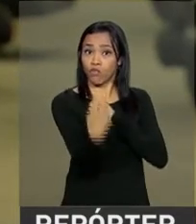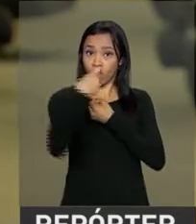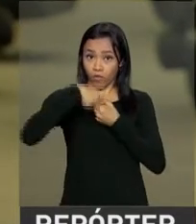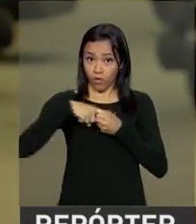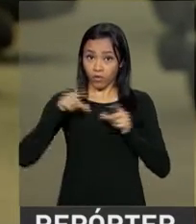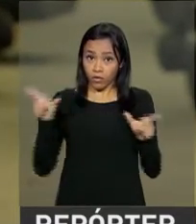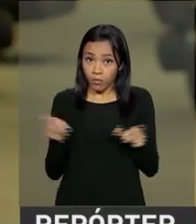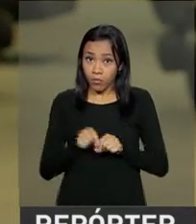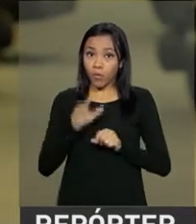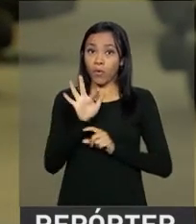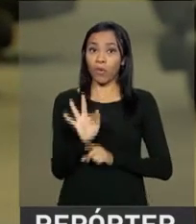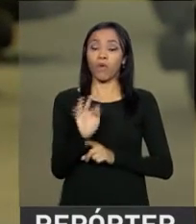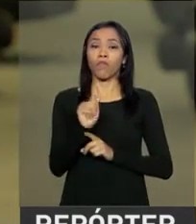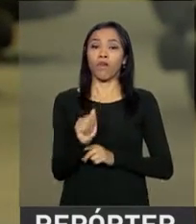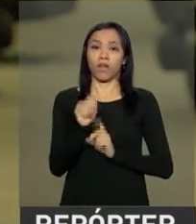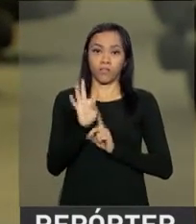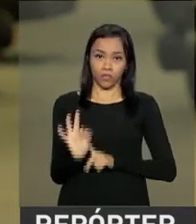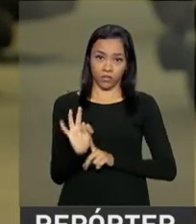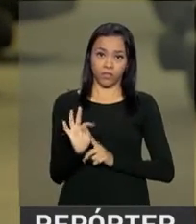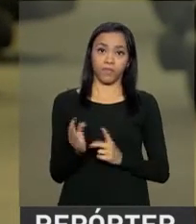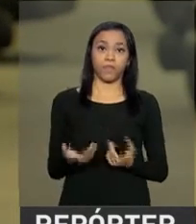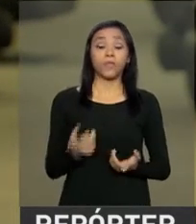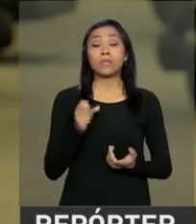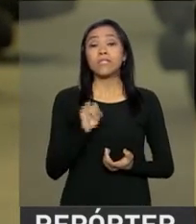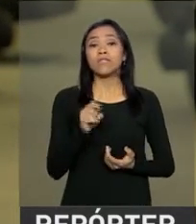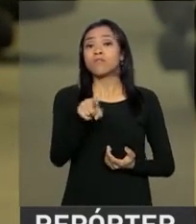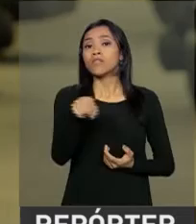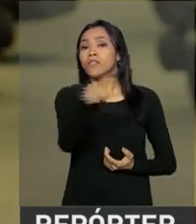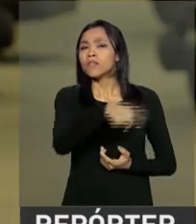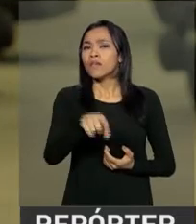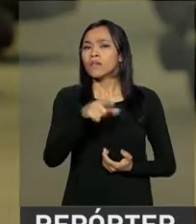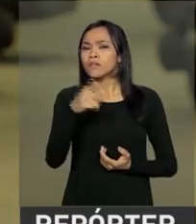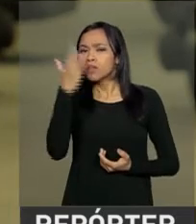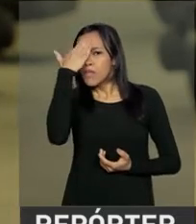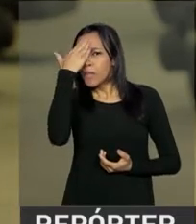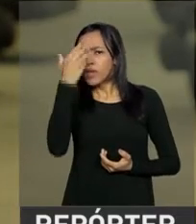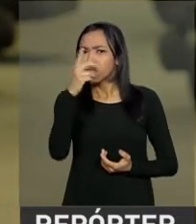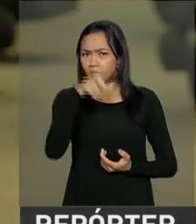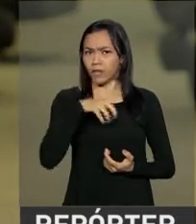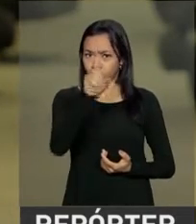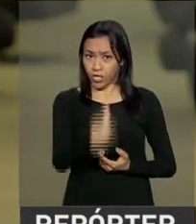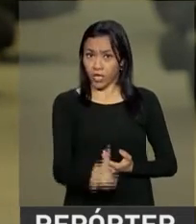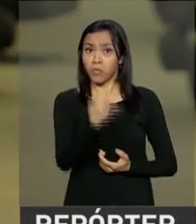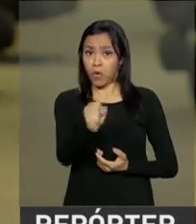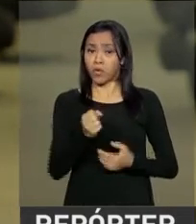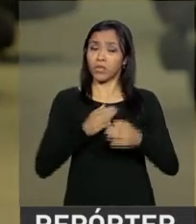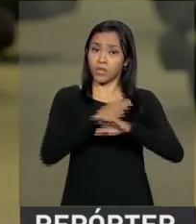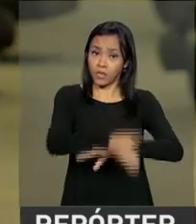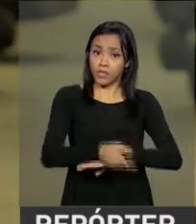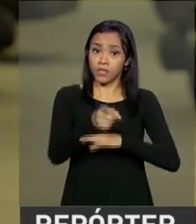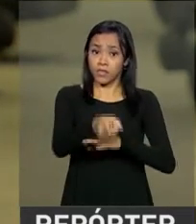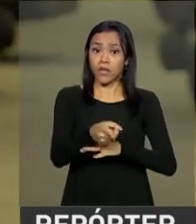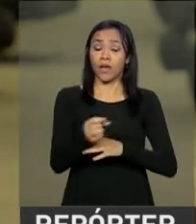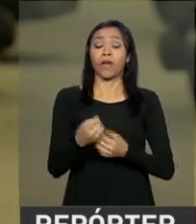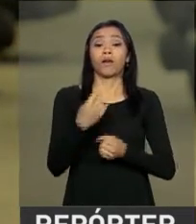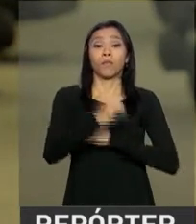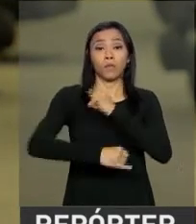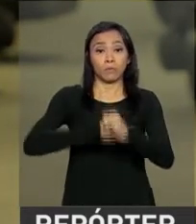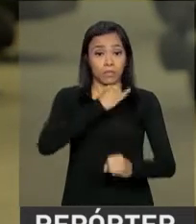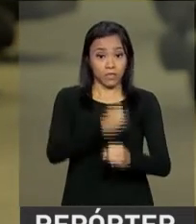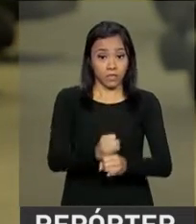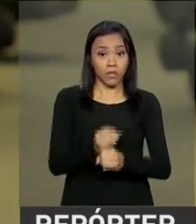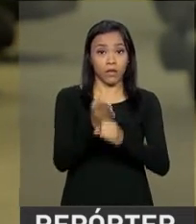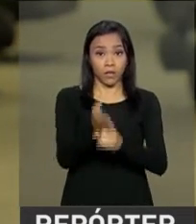Trabalhador. O trabalhador que quiser saber se tem direito ao abono pode acessar o Ministério do Trabalho pelo site